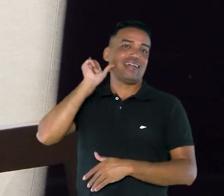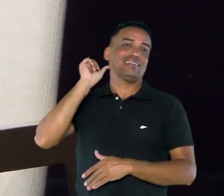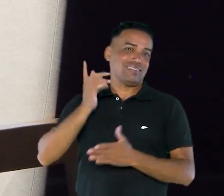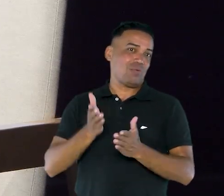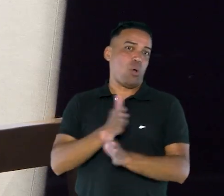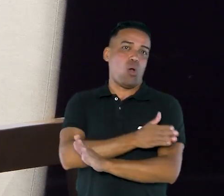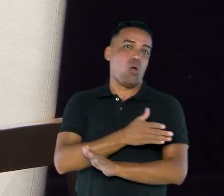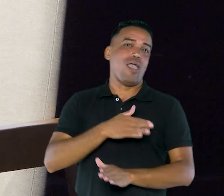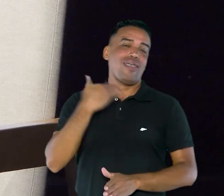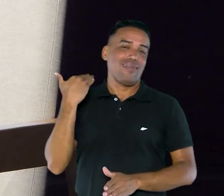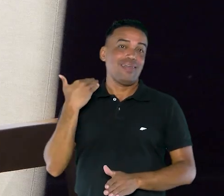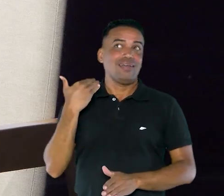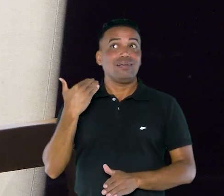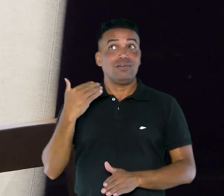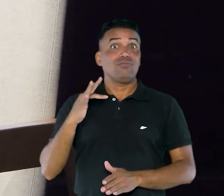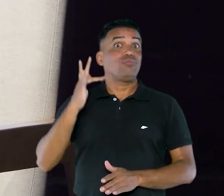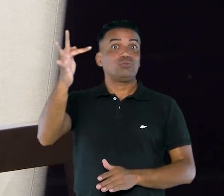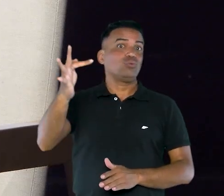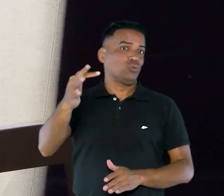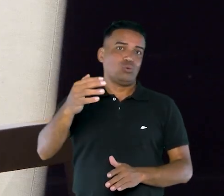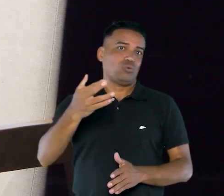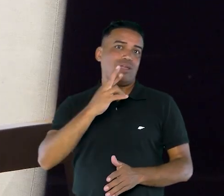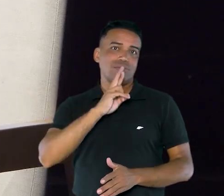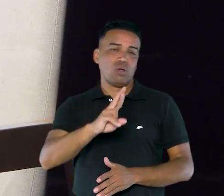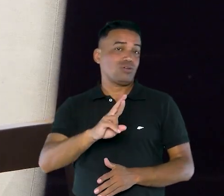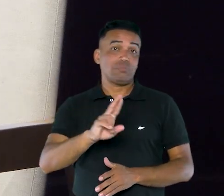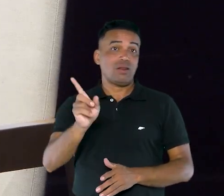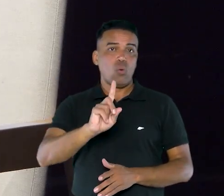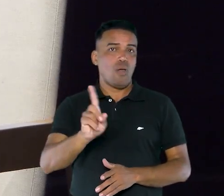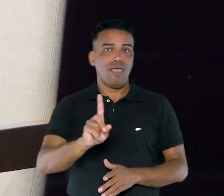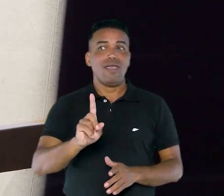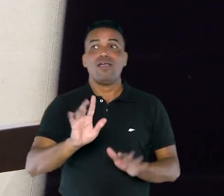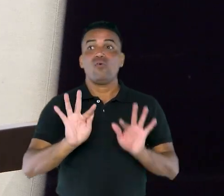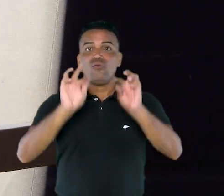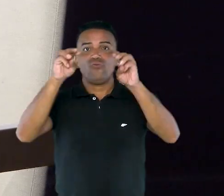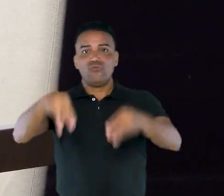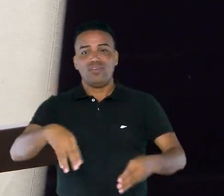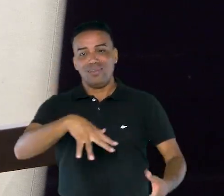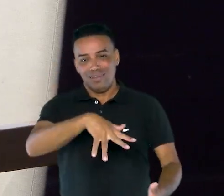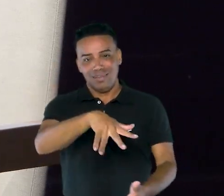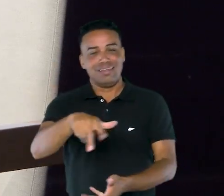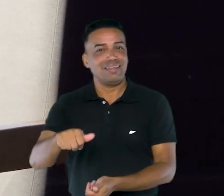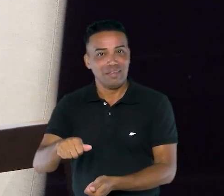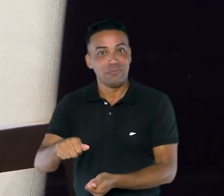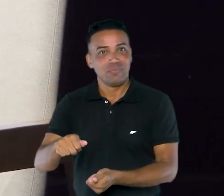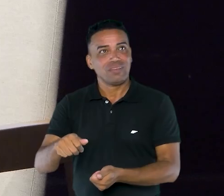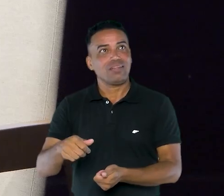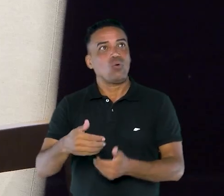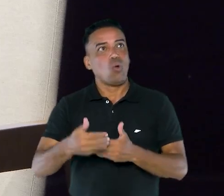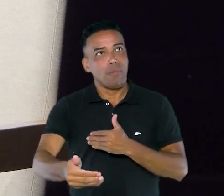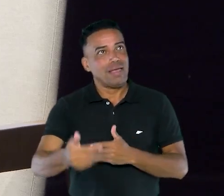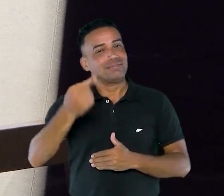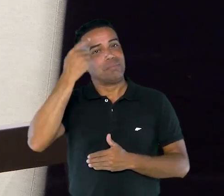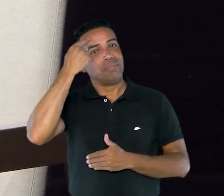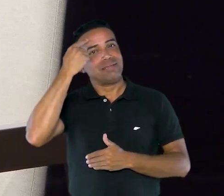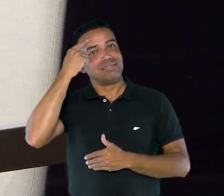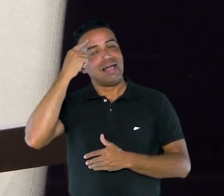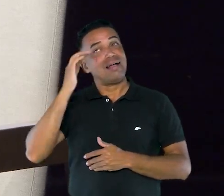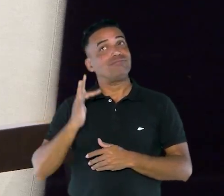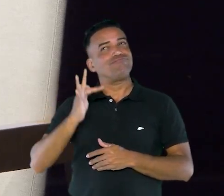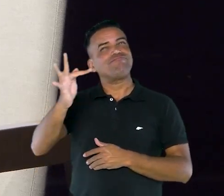é assim, entendendo que isso não é uma condenação e sim uma construção, que a gente começa a pensar